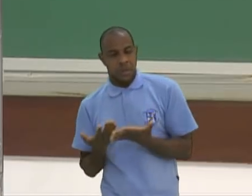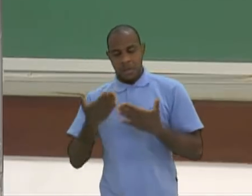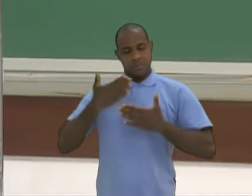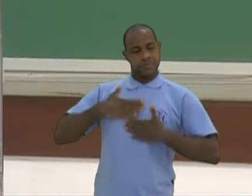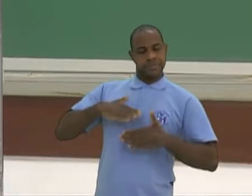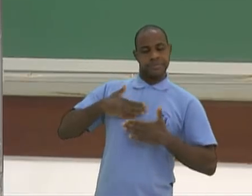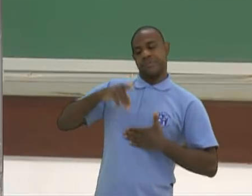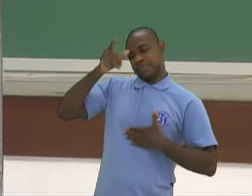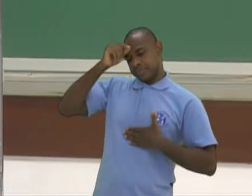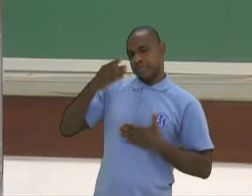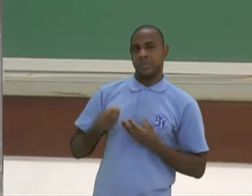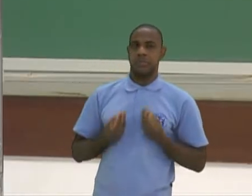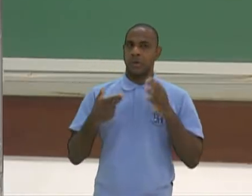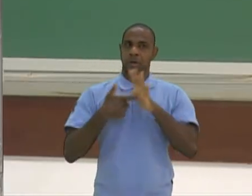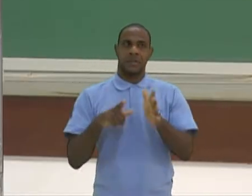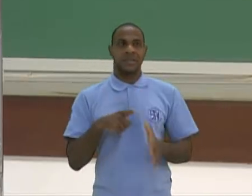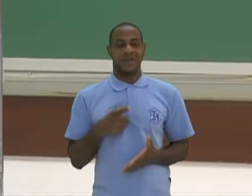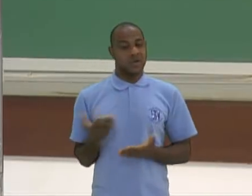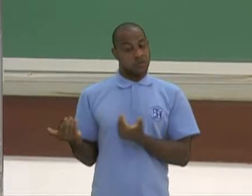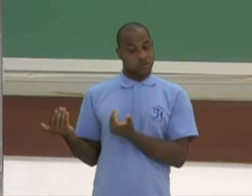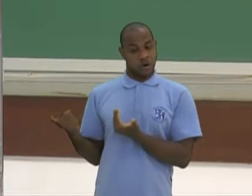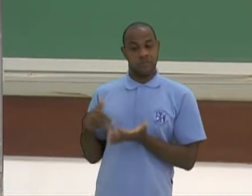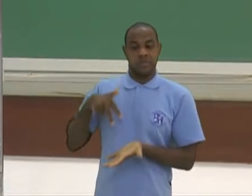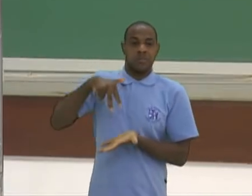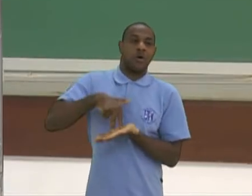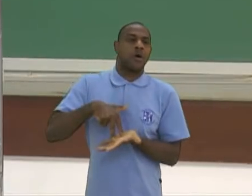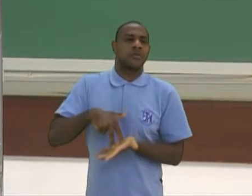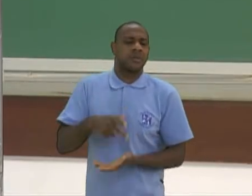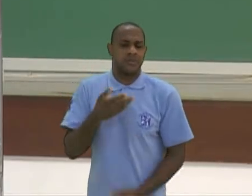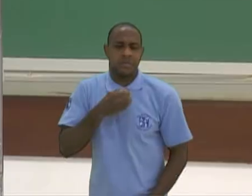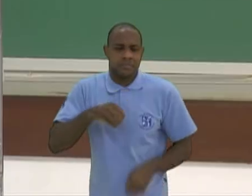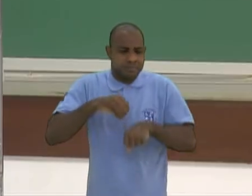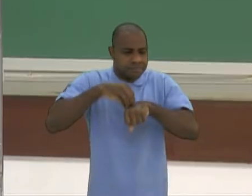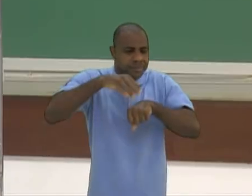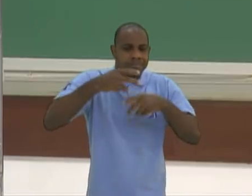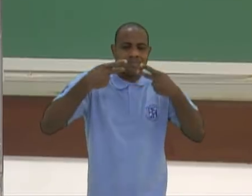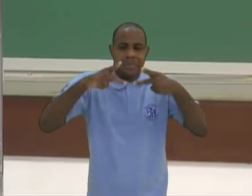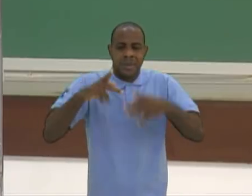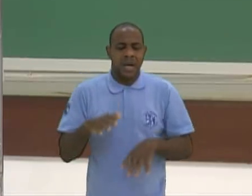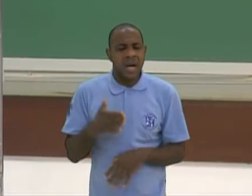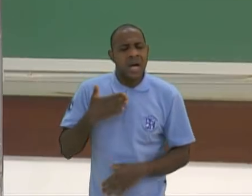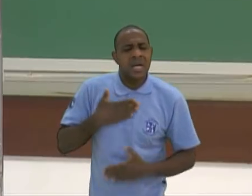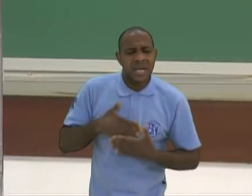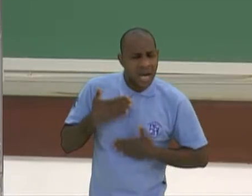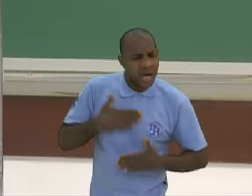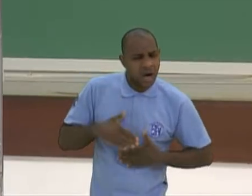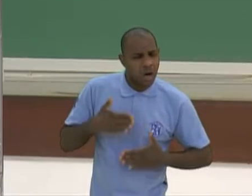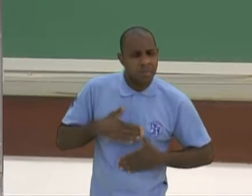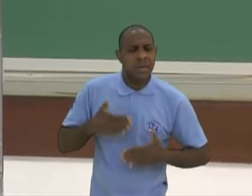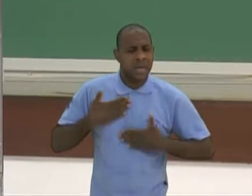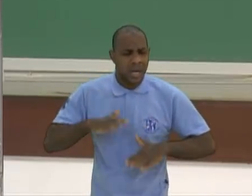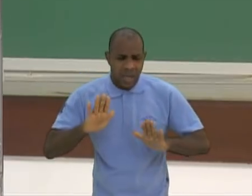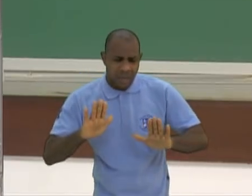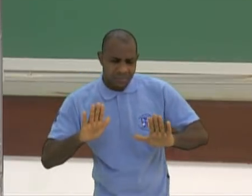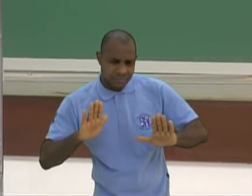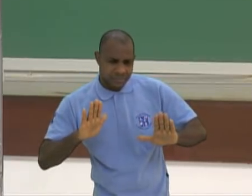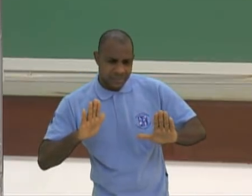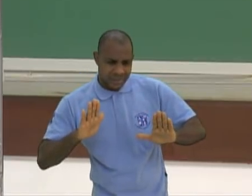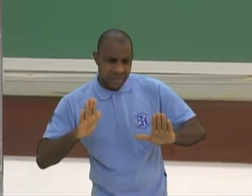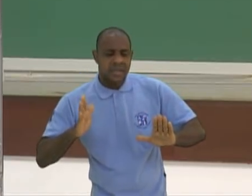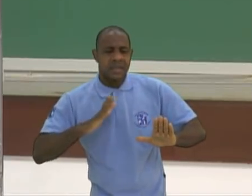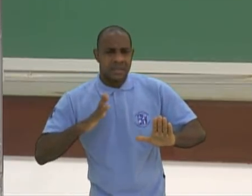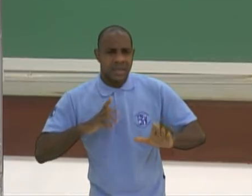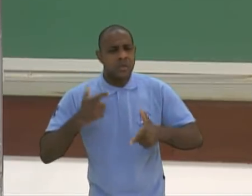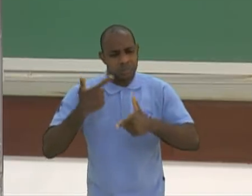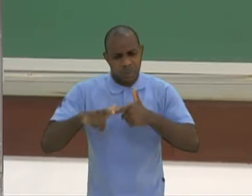Chega um jovem, um cristão, e fala assim, calma, menino, nós vamos, se acalme porque essa situação